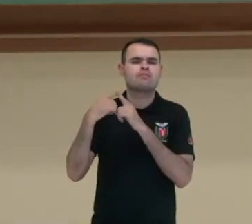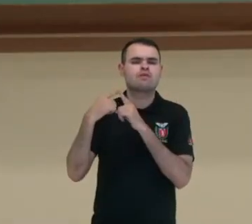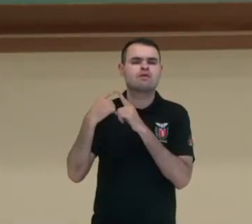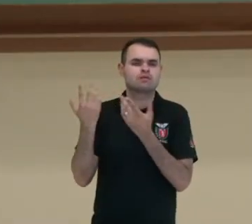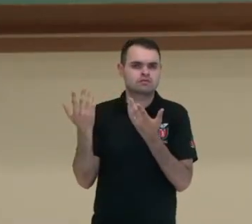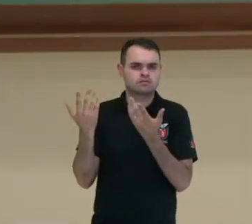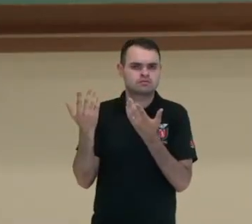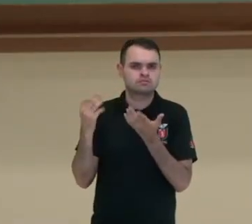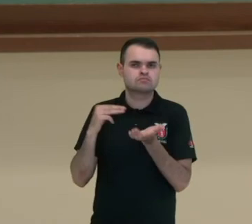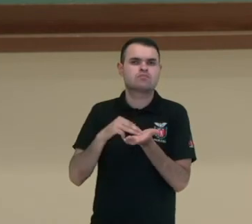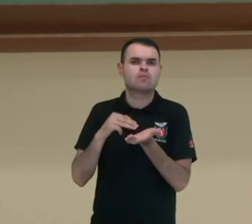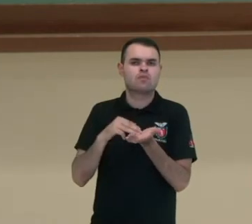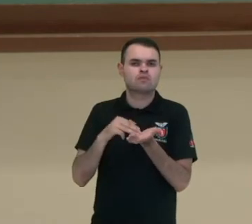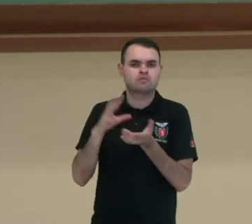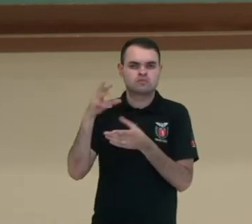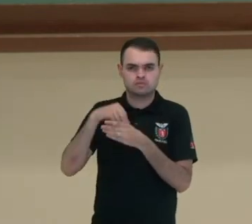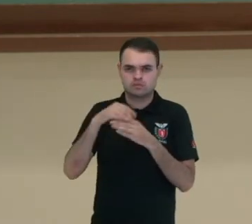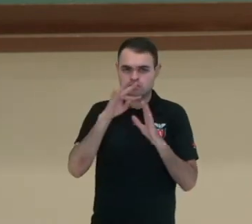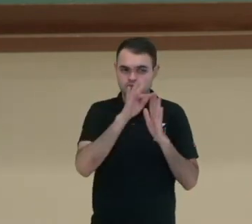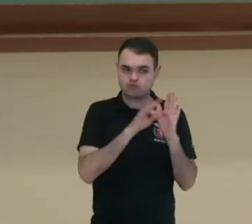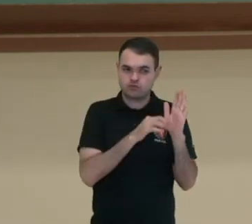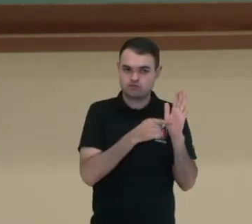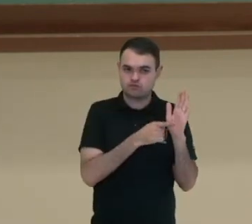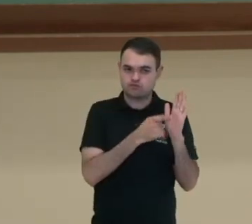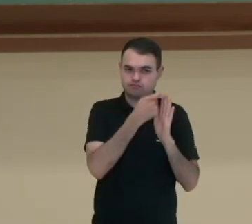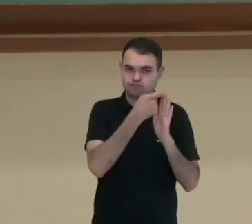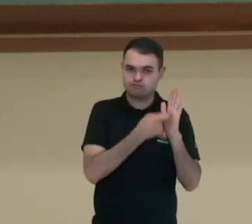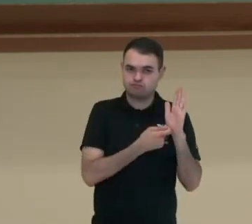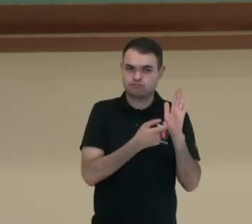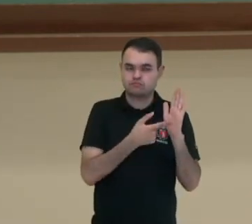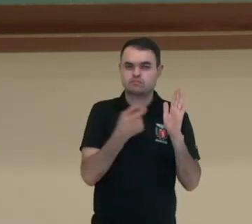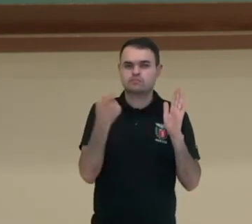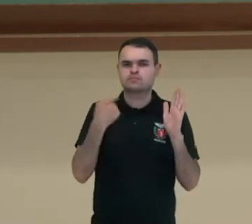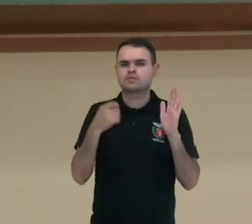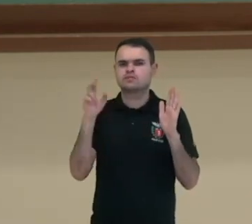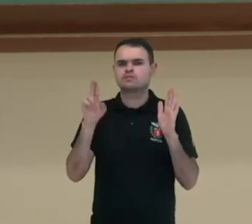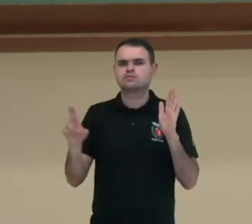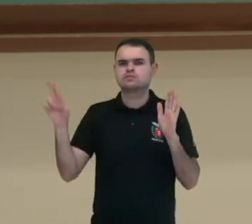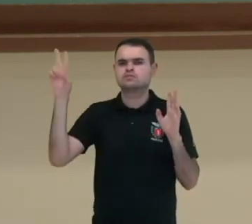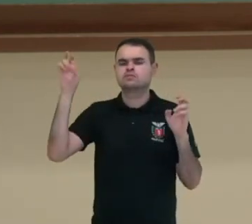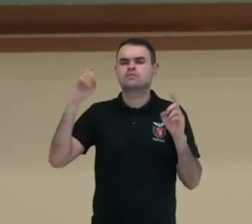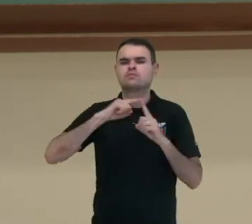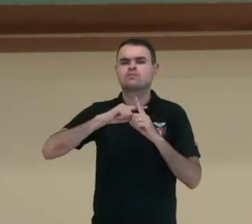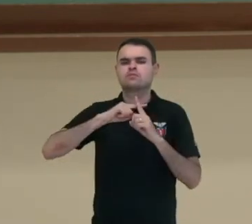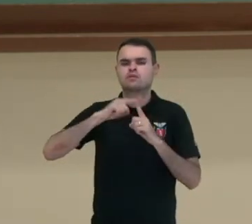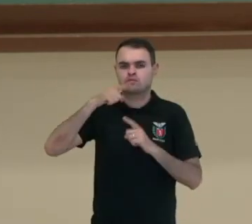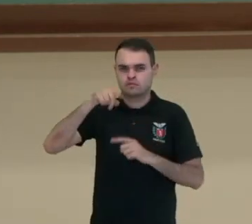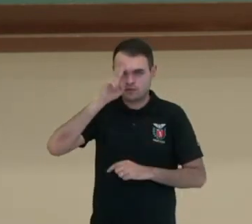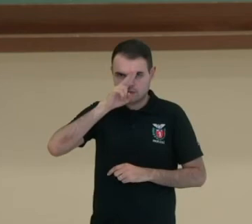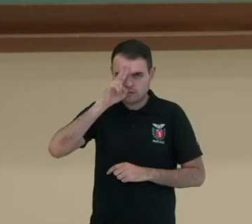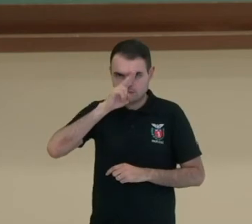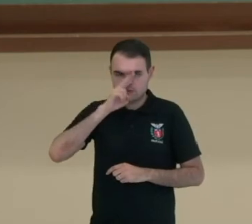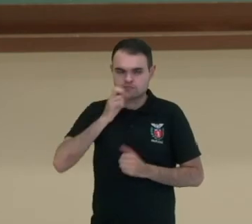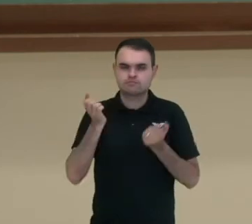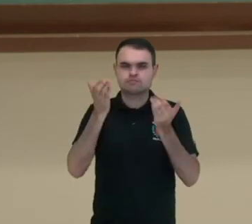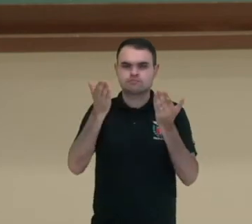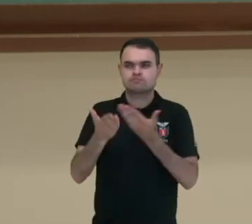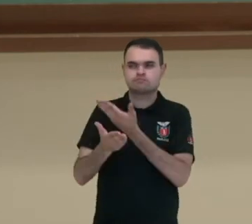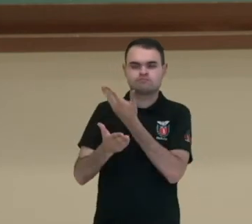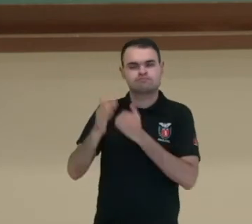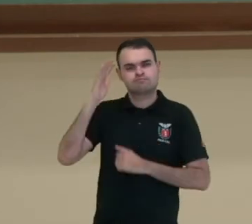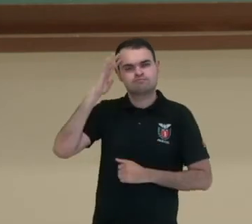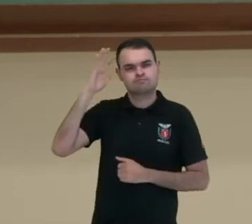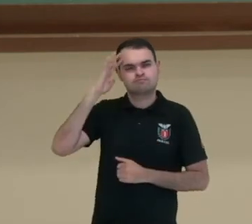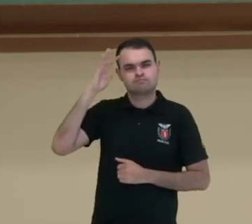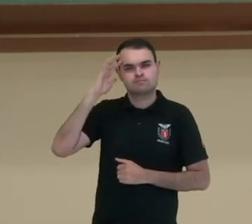circunstâncias, num texto escrito, que nós precisamos utilizar as aspas? Vocês se recordam disso? Então, vou deixar vocês refletindo aí